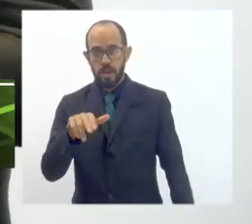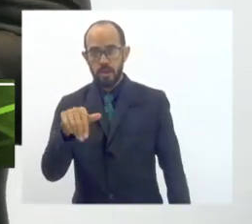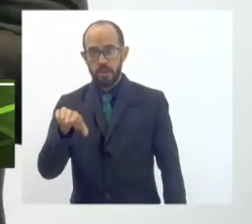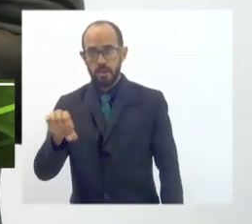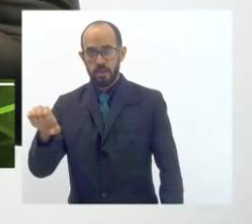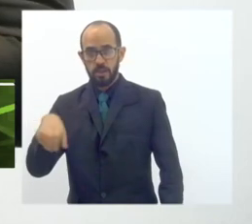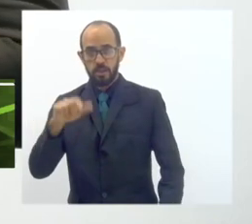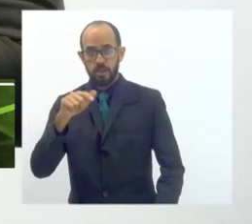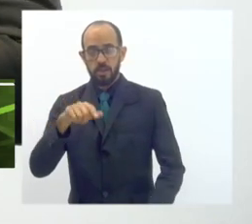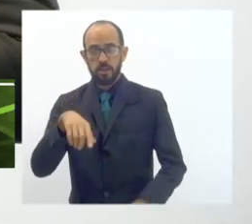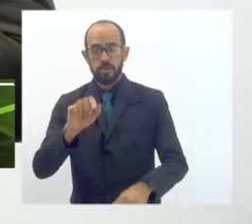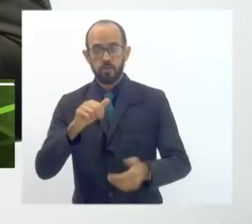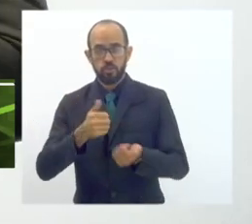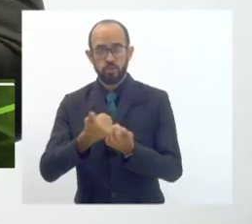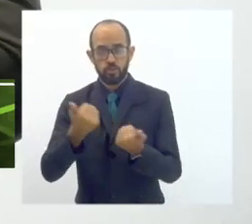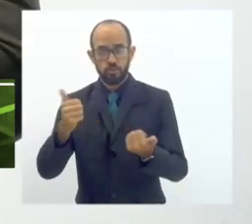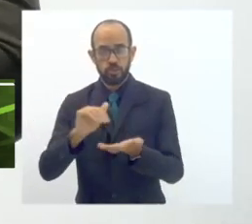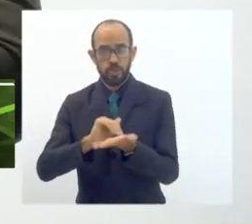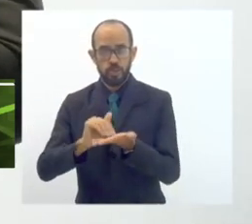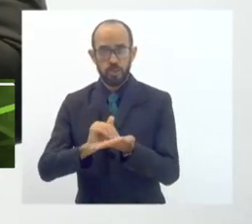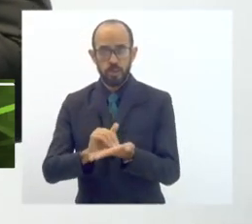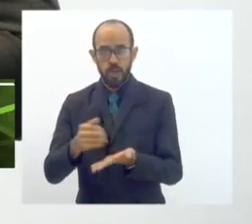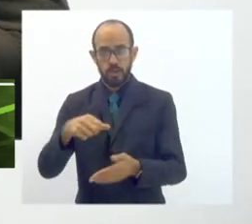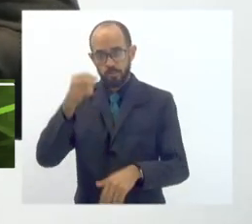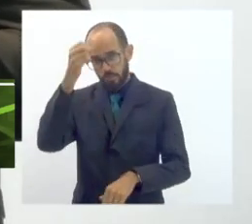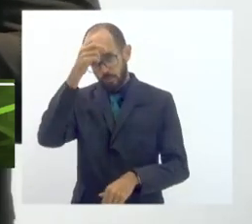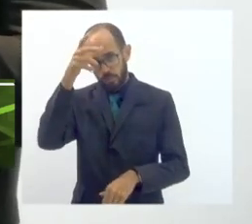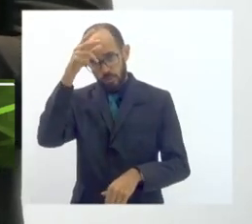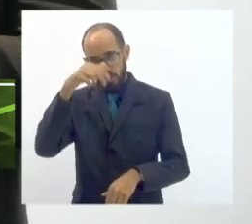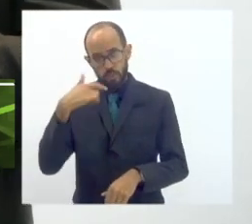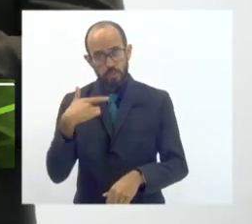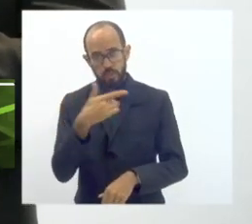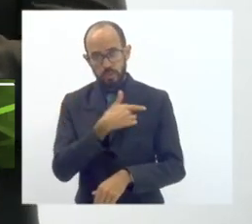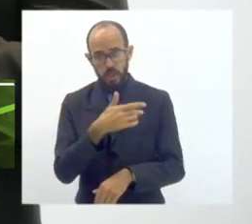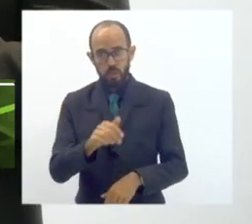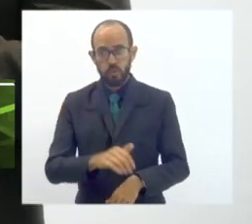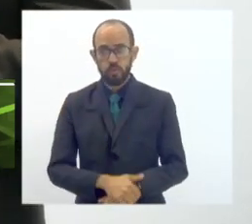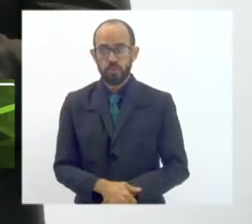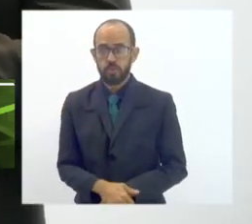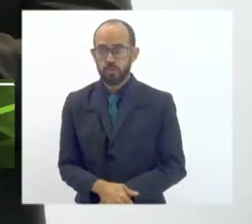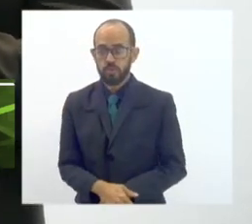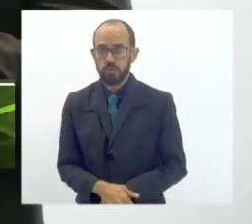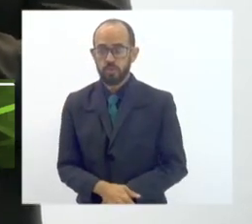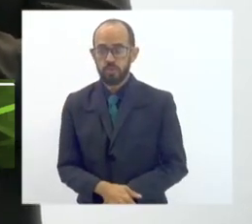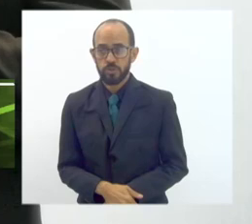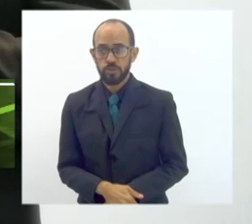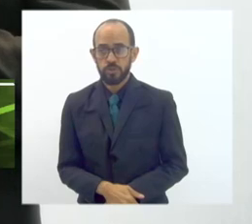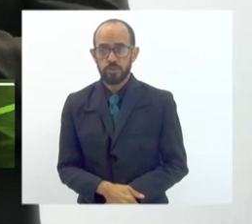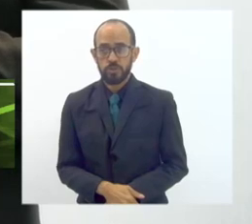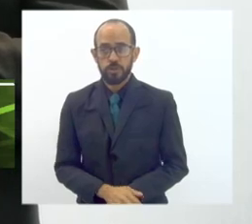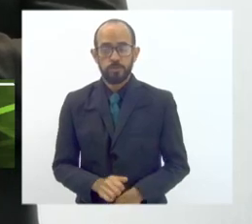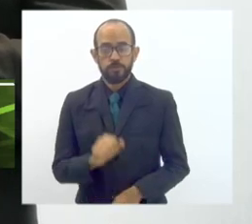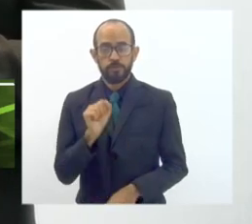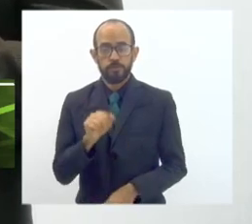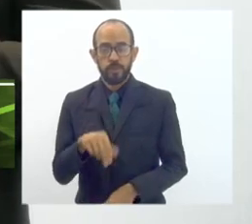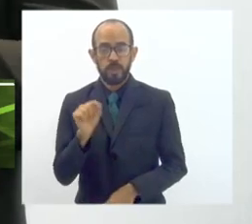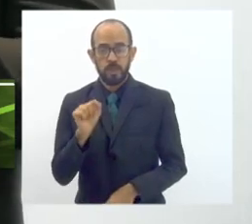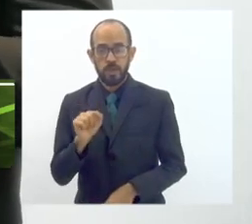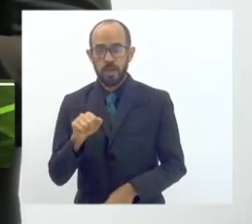Maia, subsecretária da Prefeitura Municipal de Saúde. Não falou aqui o município. Ana